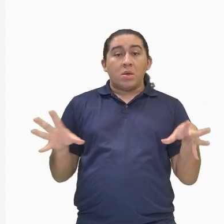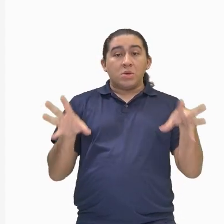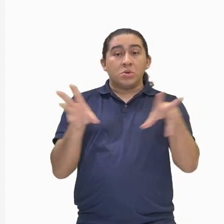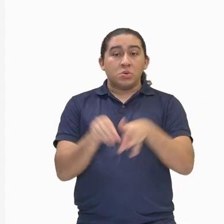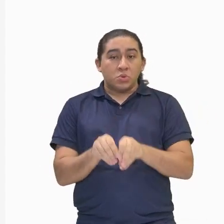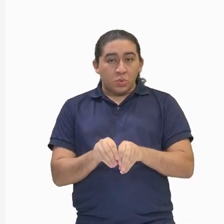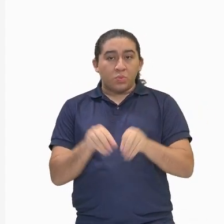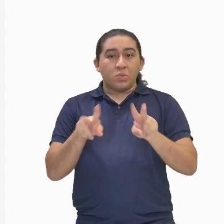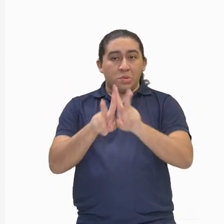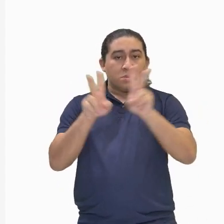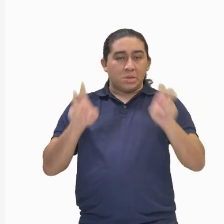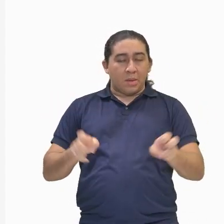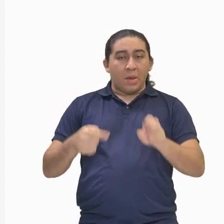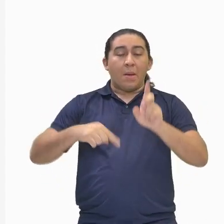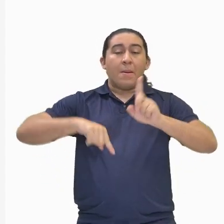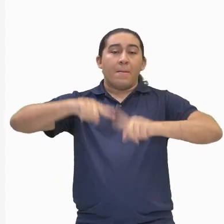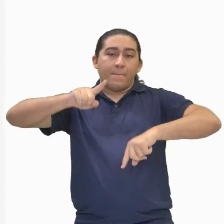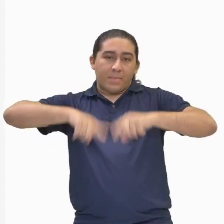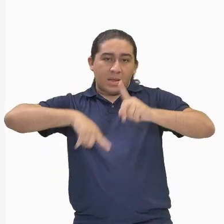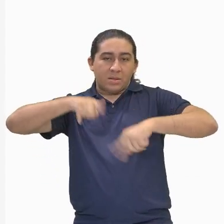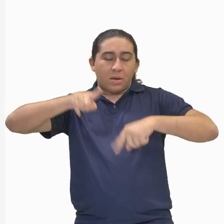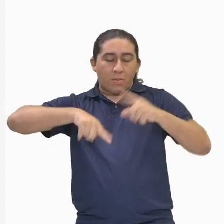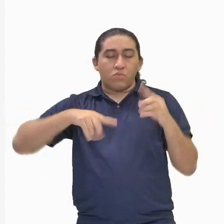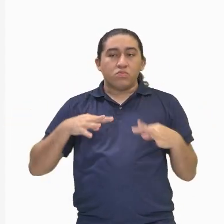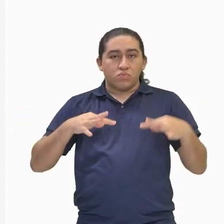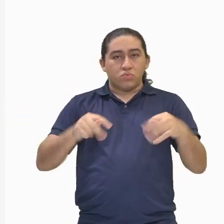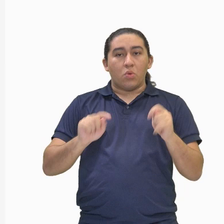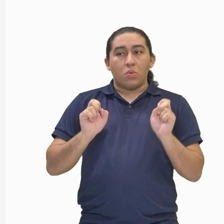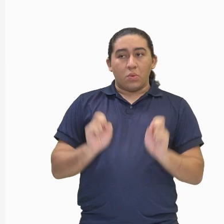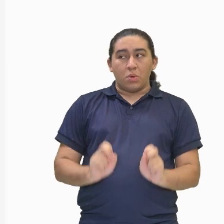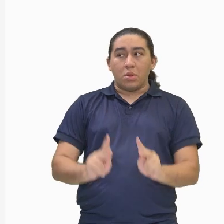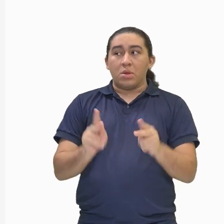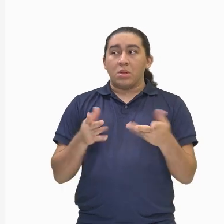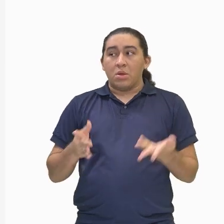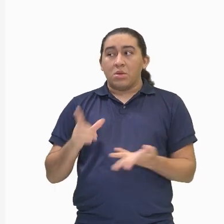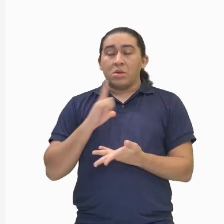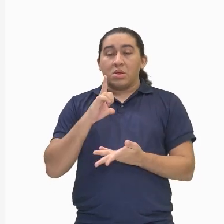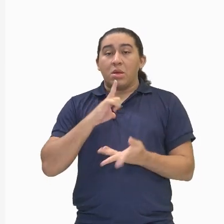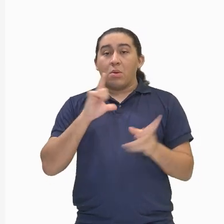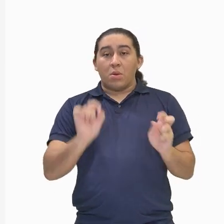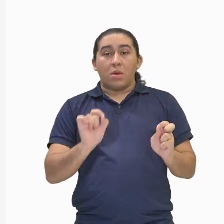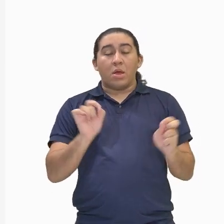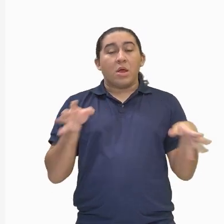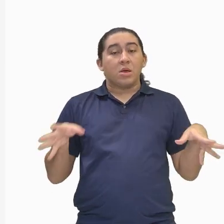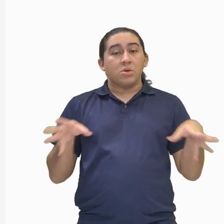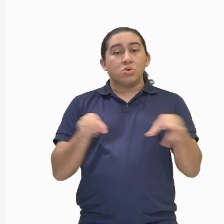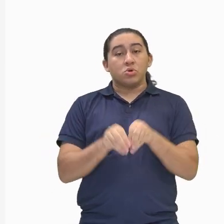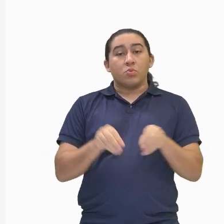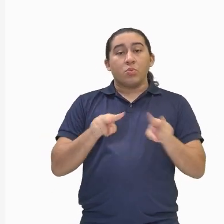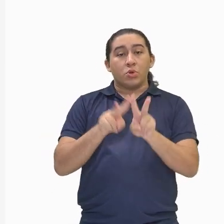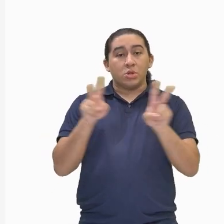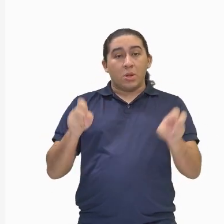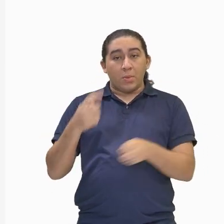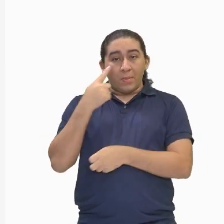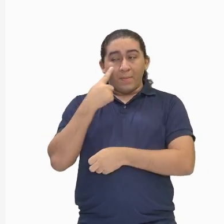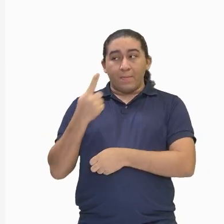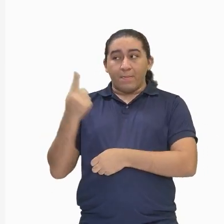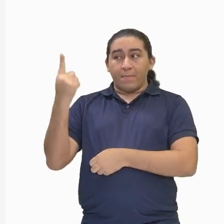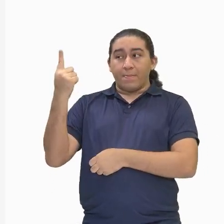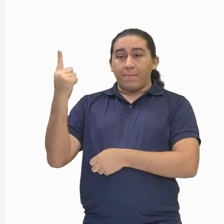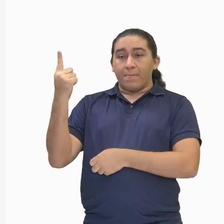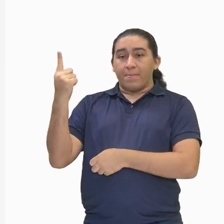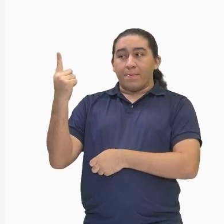sobre esses aparelhos, sobre os receptores elétricos. Então nós temos aí, ó, resumo sobre os receptores